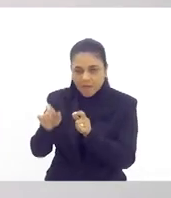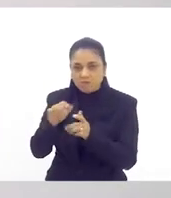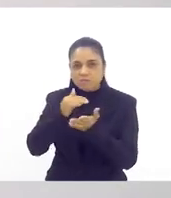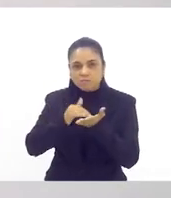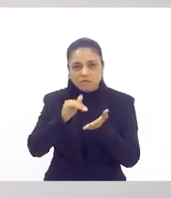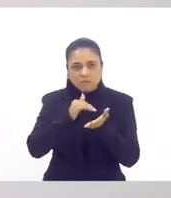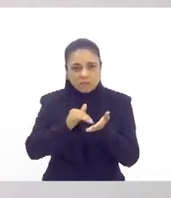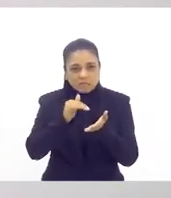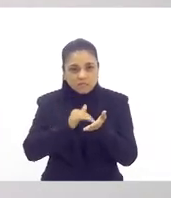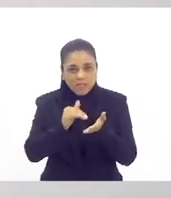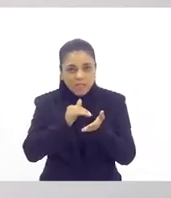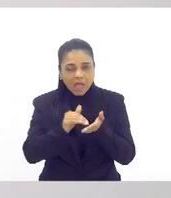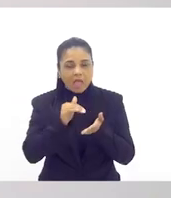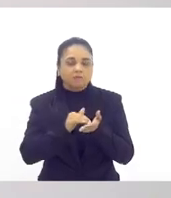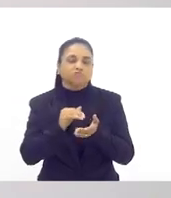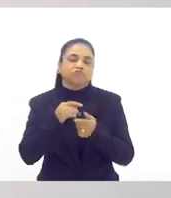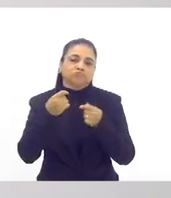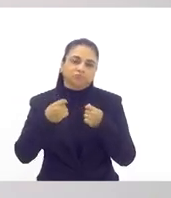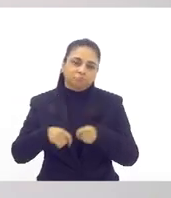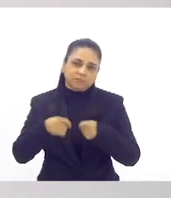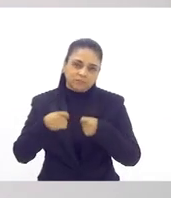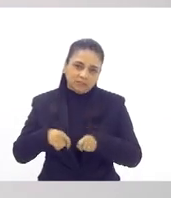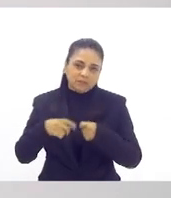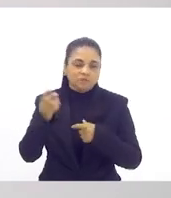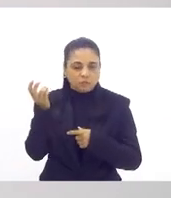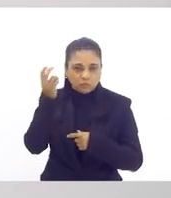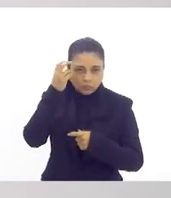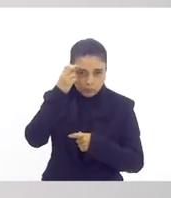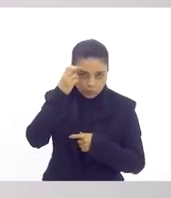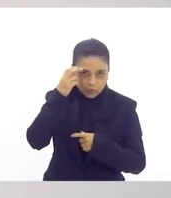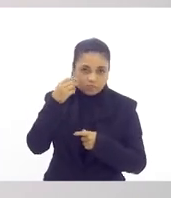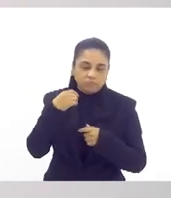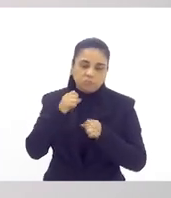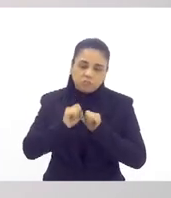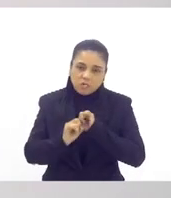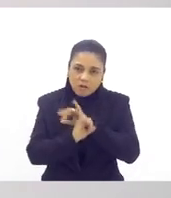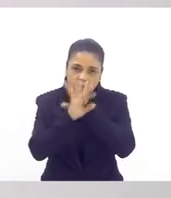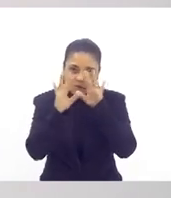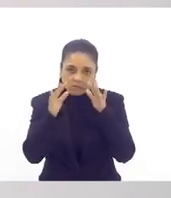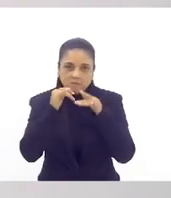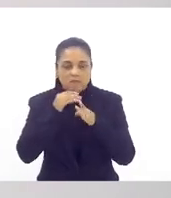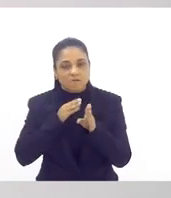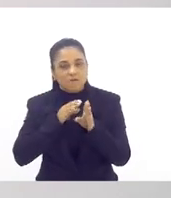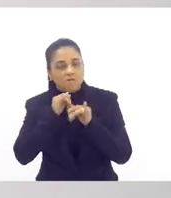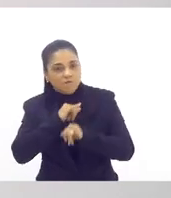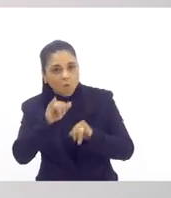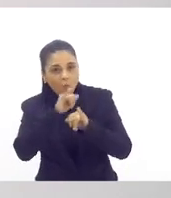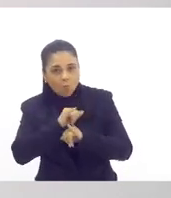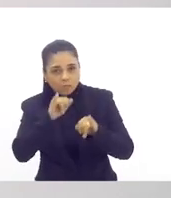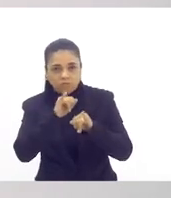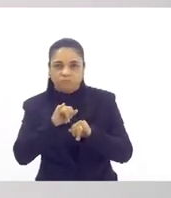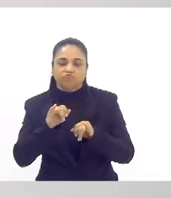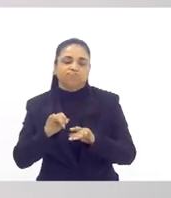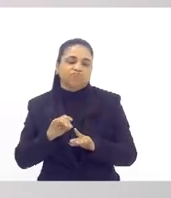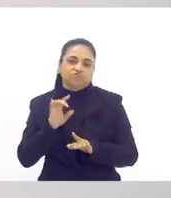de cultura que tinham necessidades de esclarecimento então assim nós não estamos sozinhos mesmo né